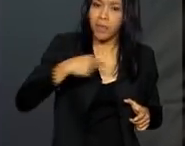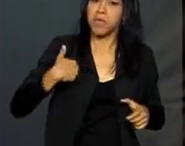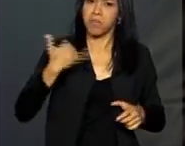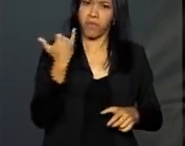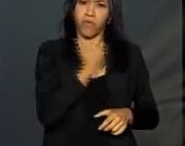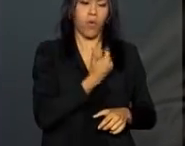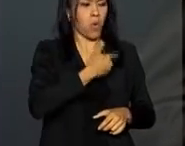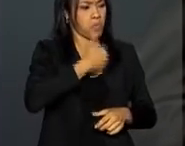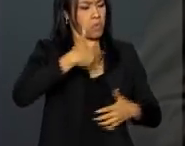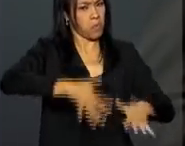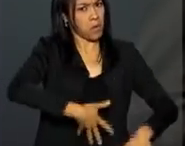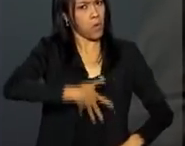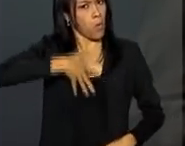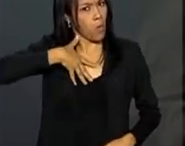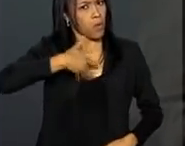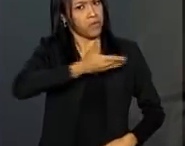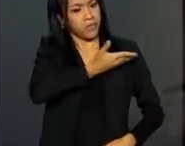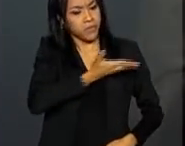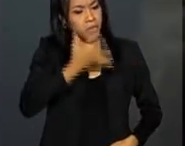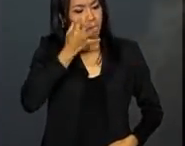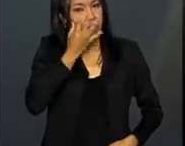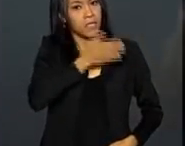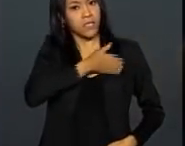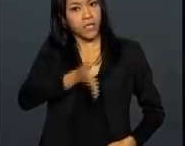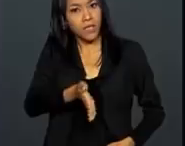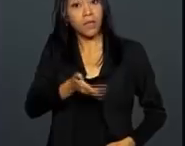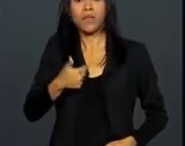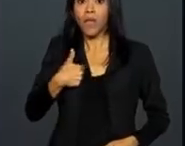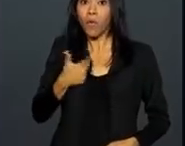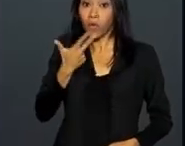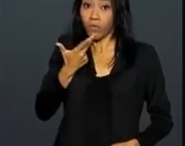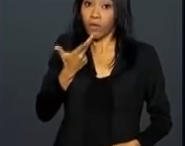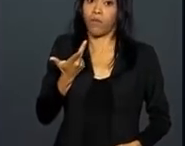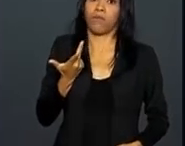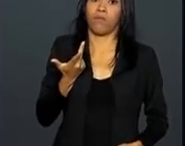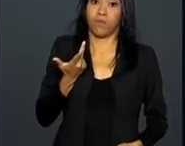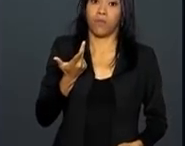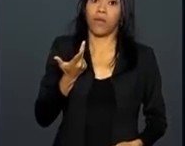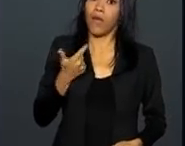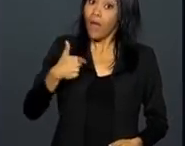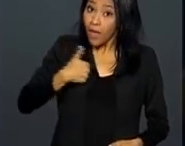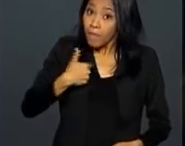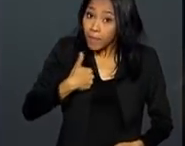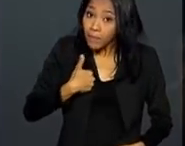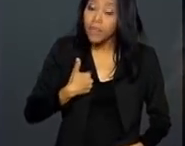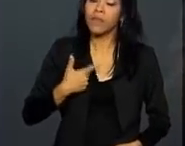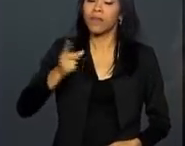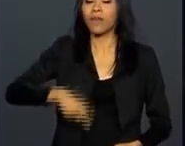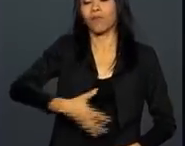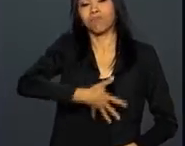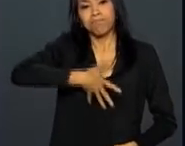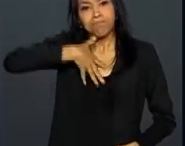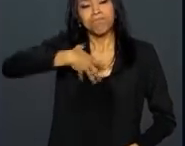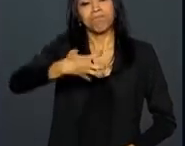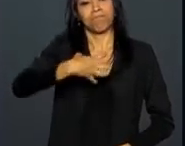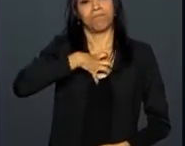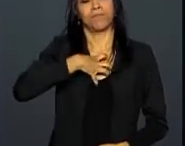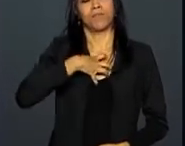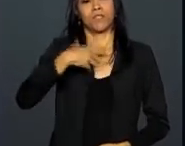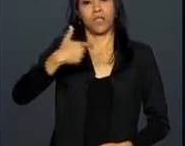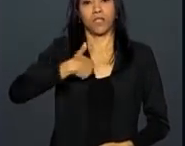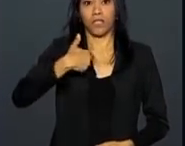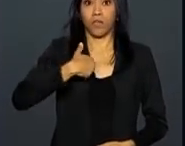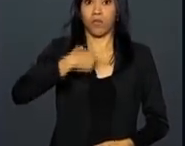presidente da República esteja aqui. Digo eu, concluindo, é uma honra para mim, como chefe